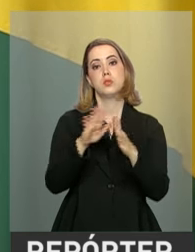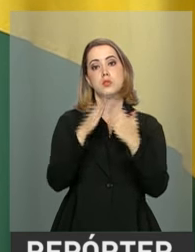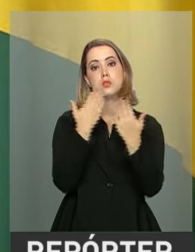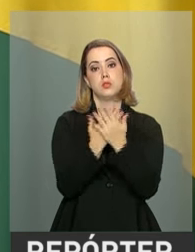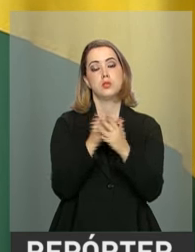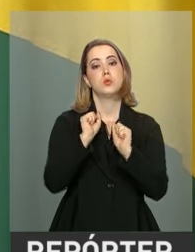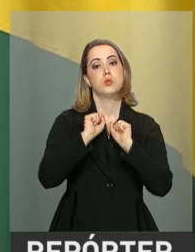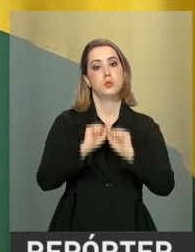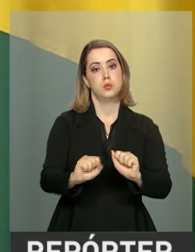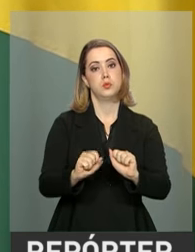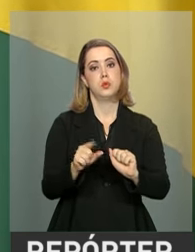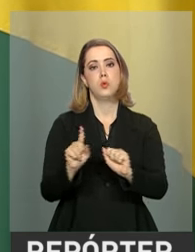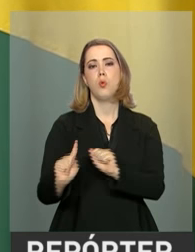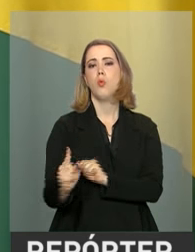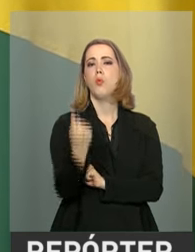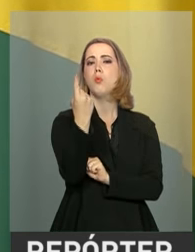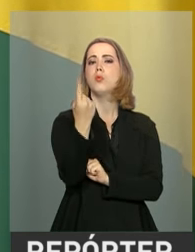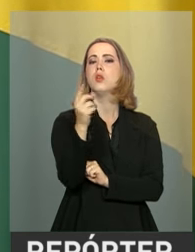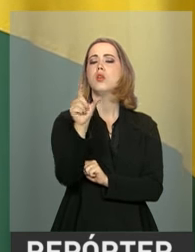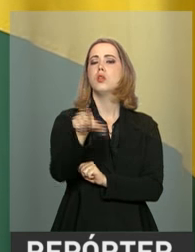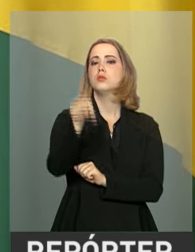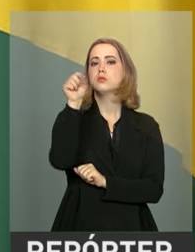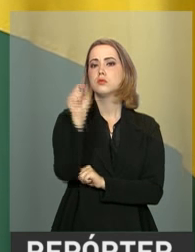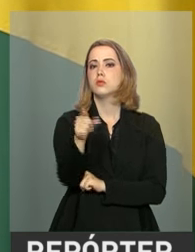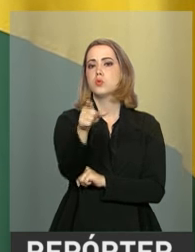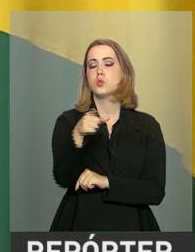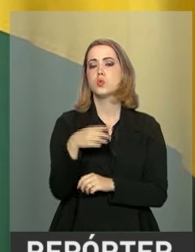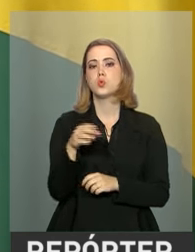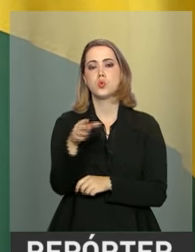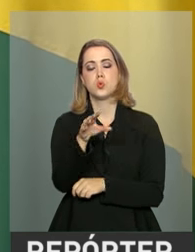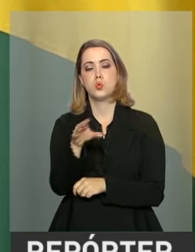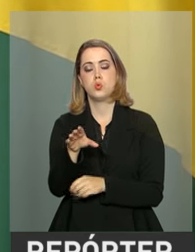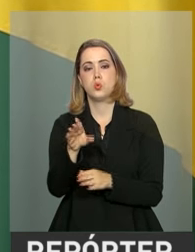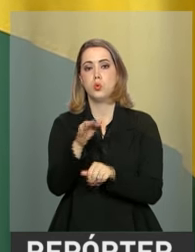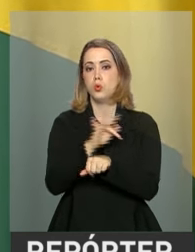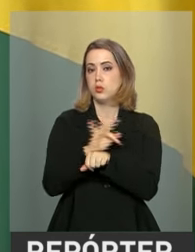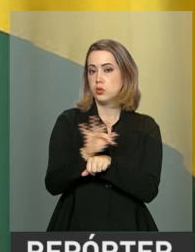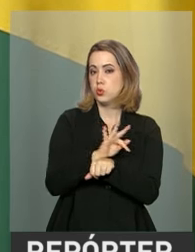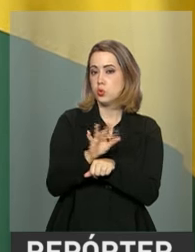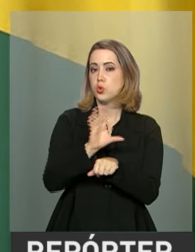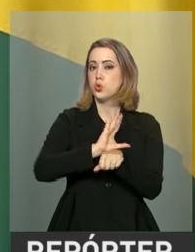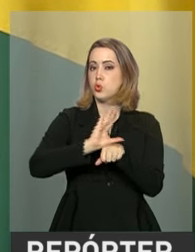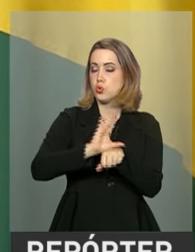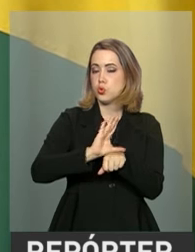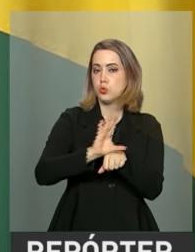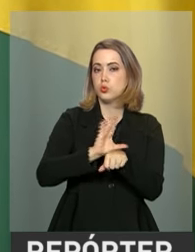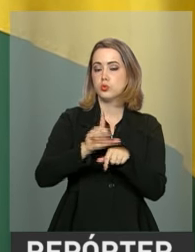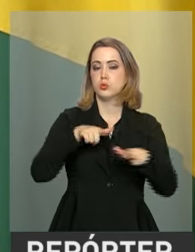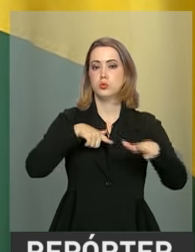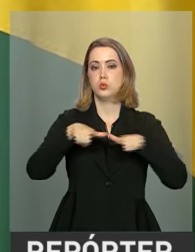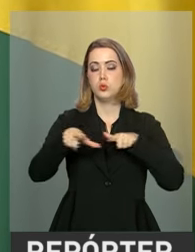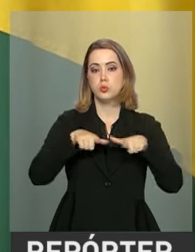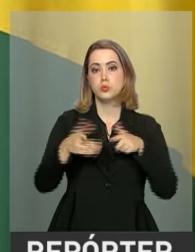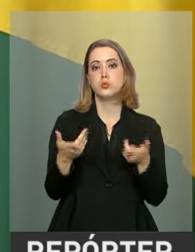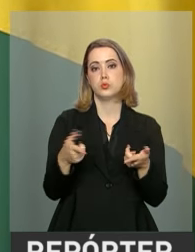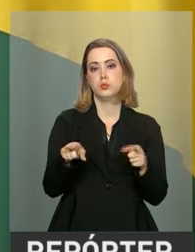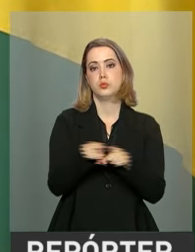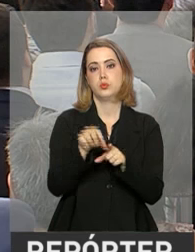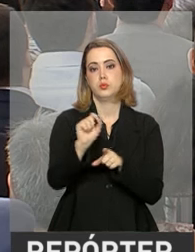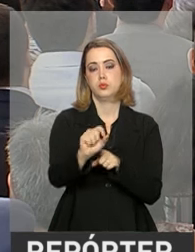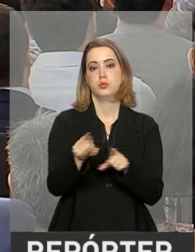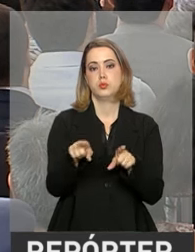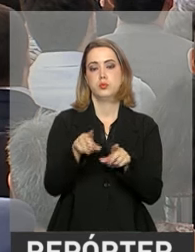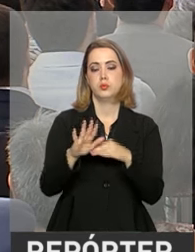disponibilizar uma opção de Formação técnica e profissionalizante que também se institui